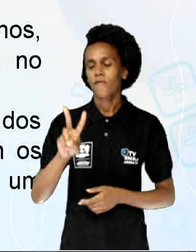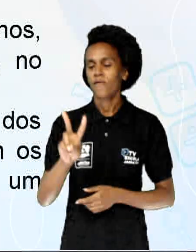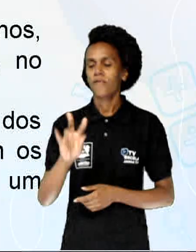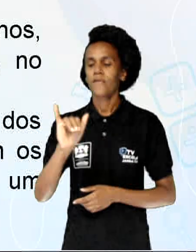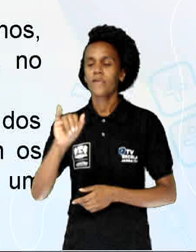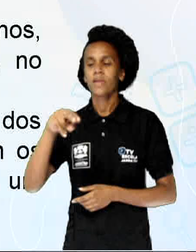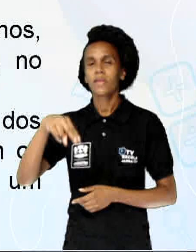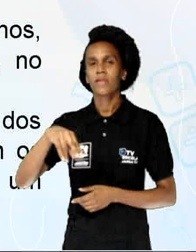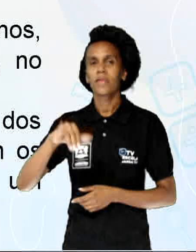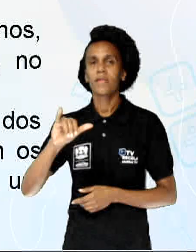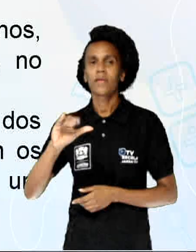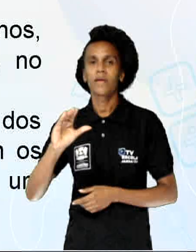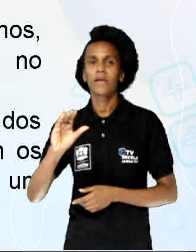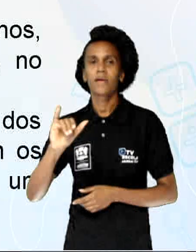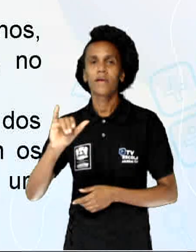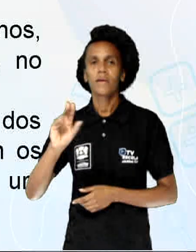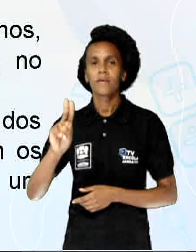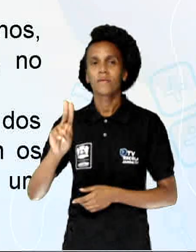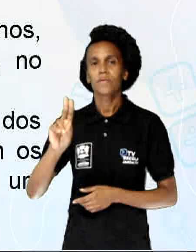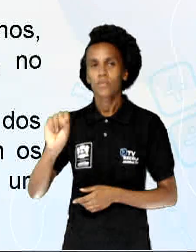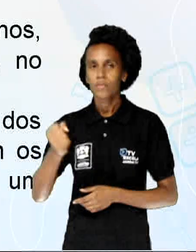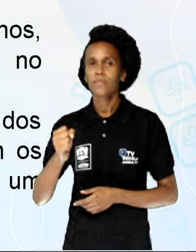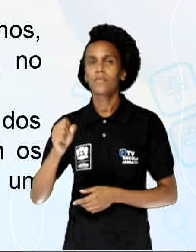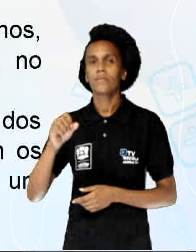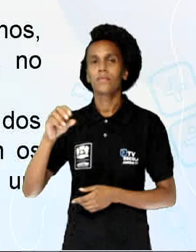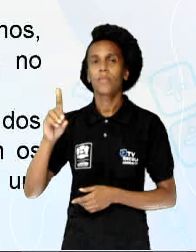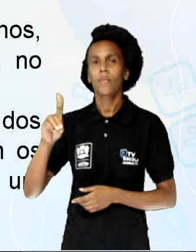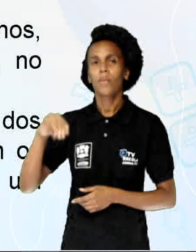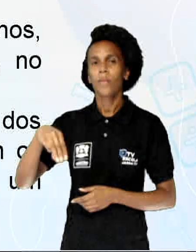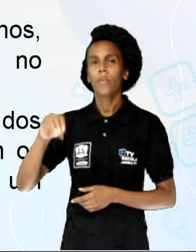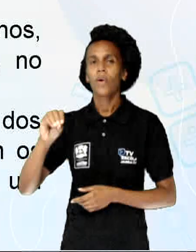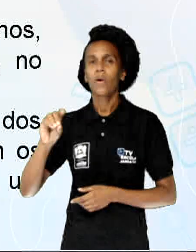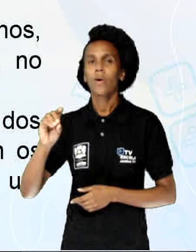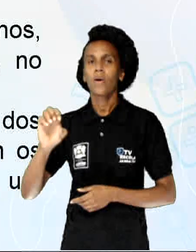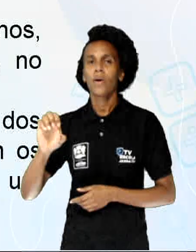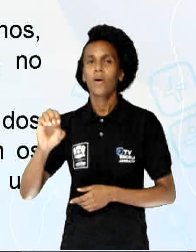parte do nosso Brasil aí. Vamos lá? Leiam comigo.